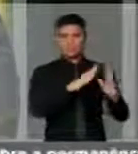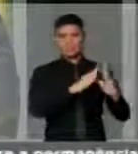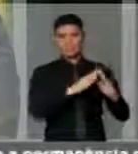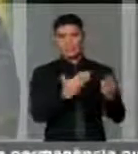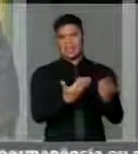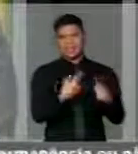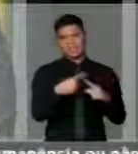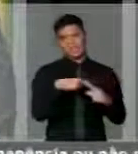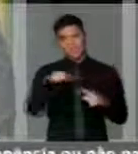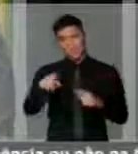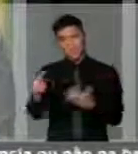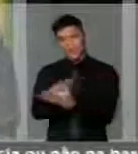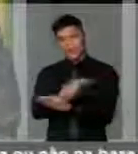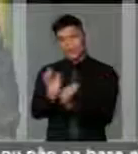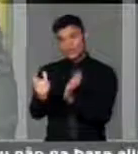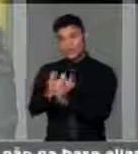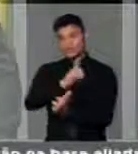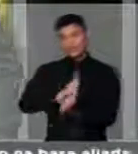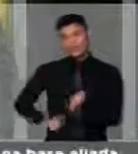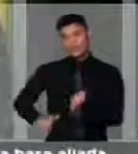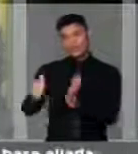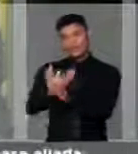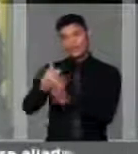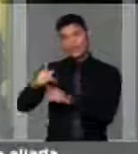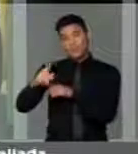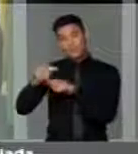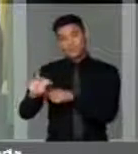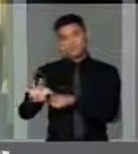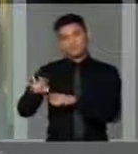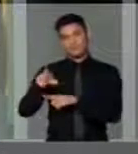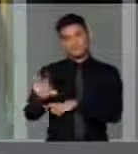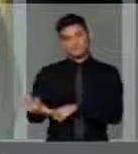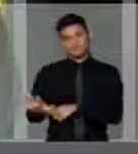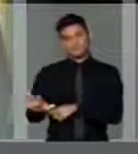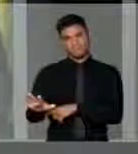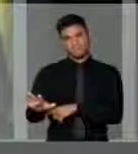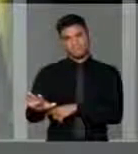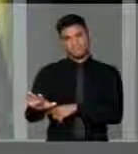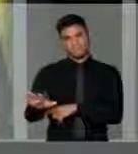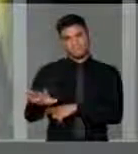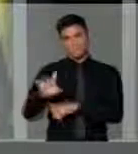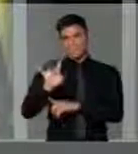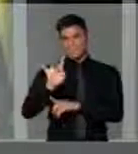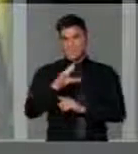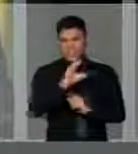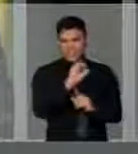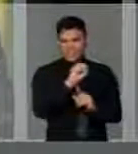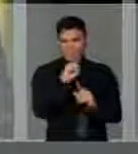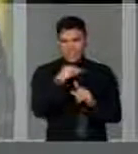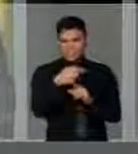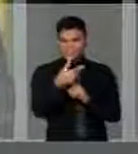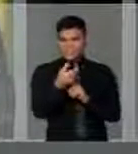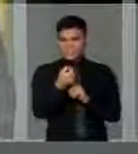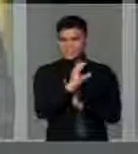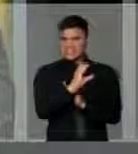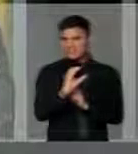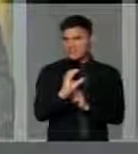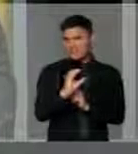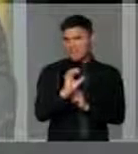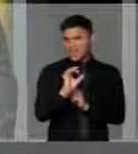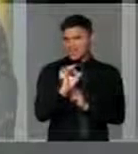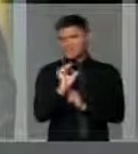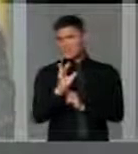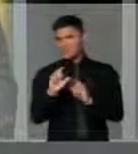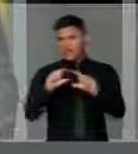desgovernos e roubalheiras do governo do PT. Não é apenas por 20 centavos, ou não é apenas pela